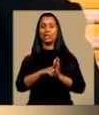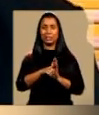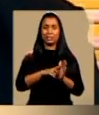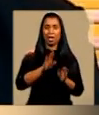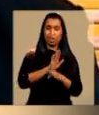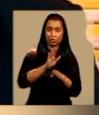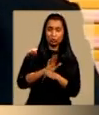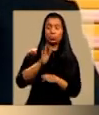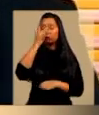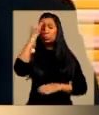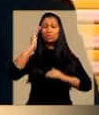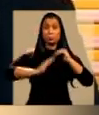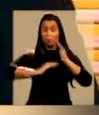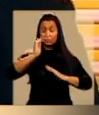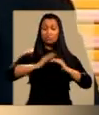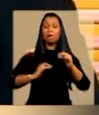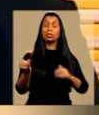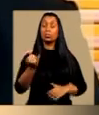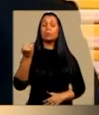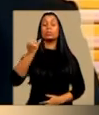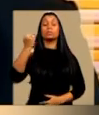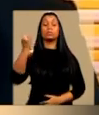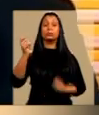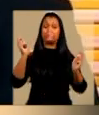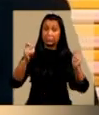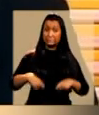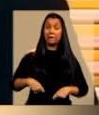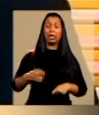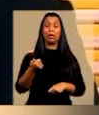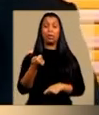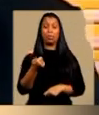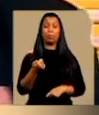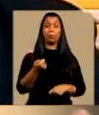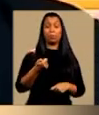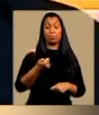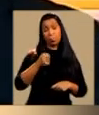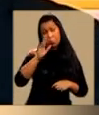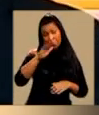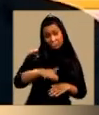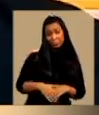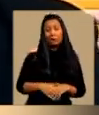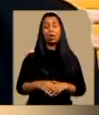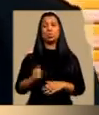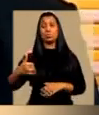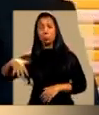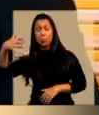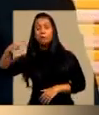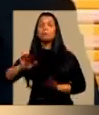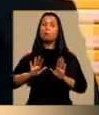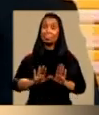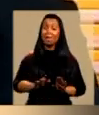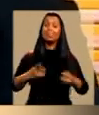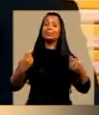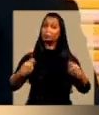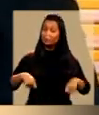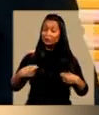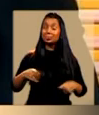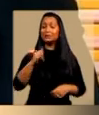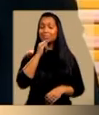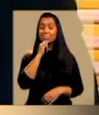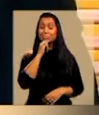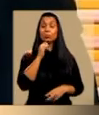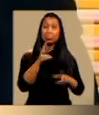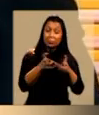vezes profissionais que têm um valor que, de repente, possa ser um pouco mais em conta ou um pouco mais caro, mas você tem que estar,